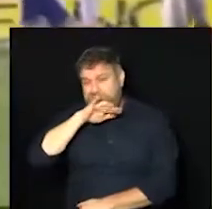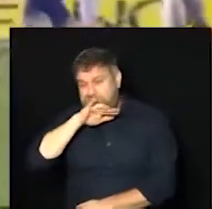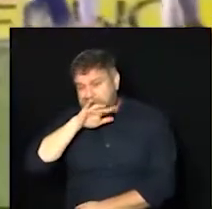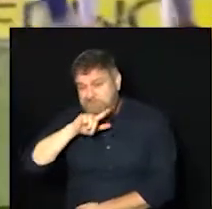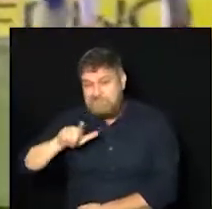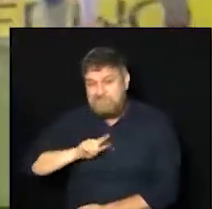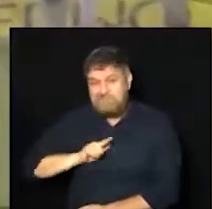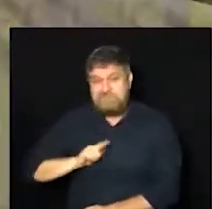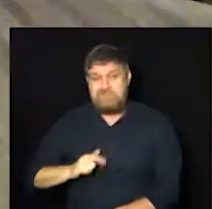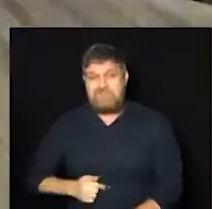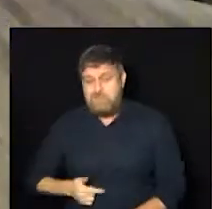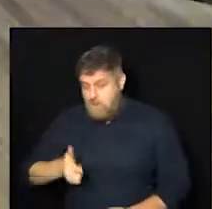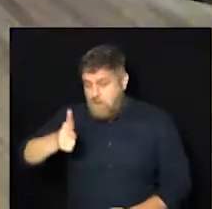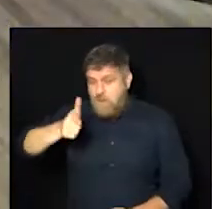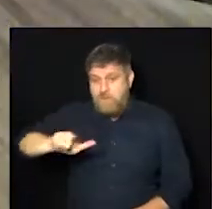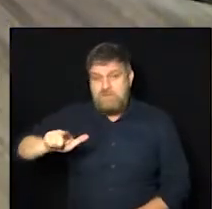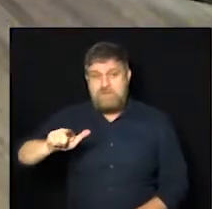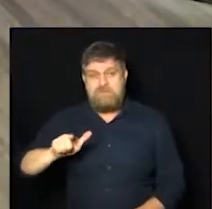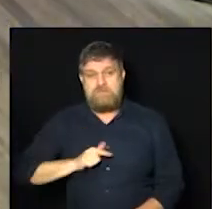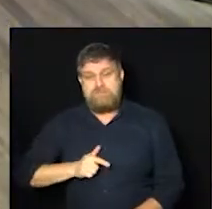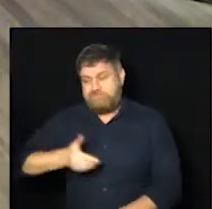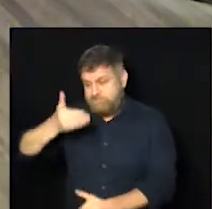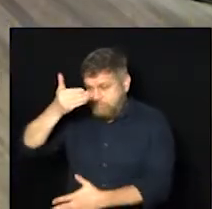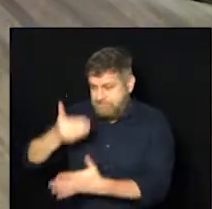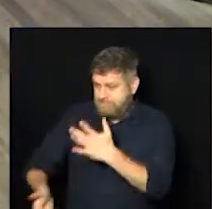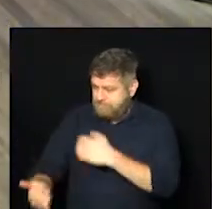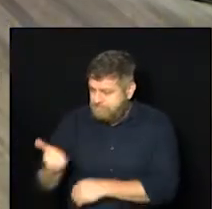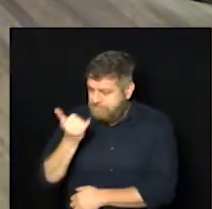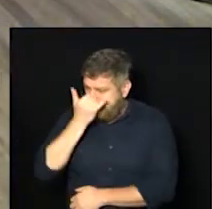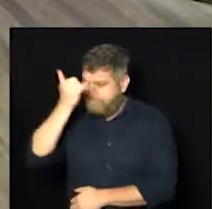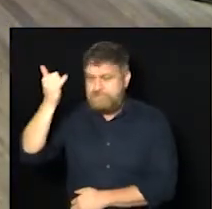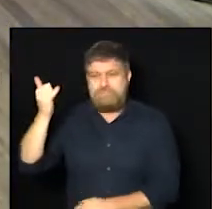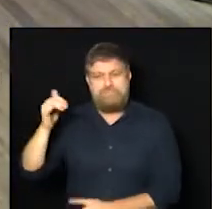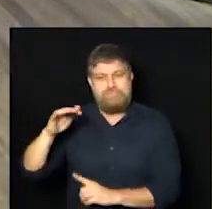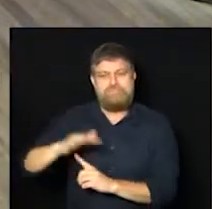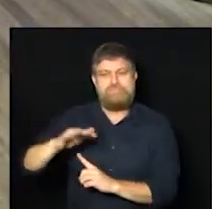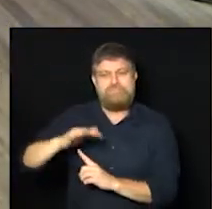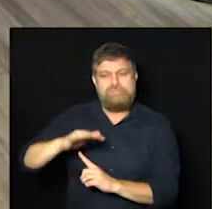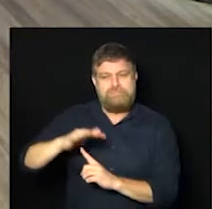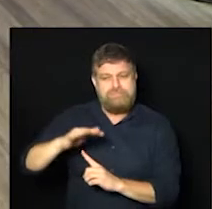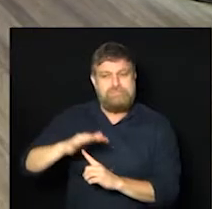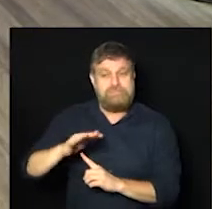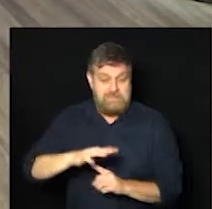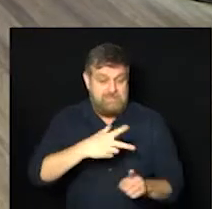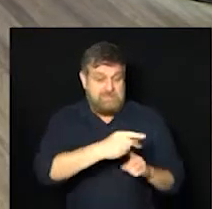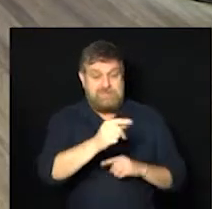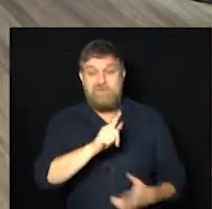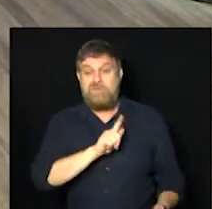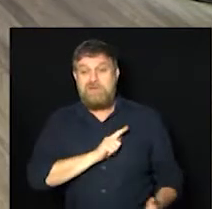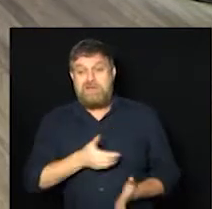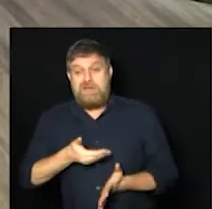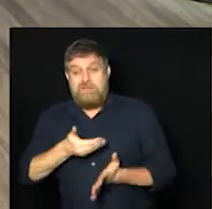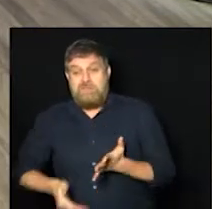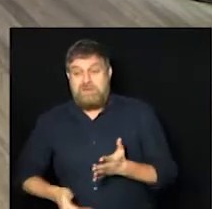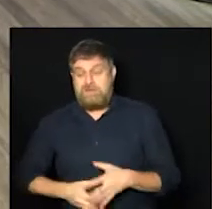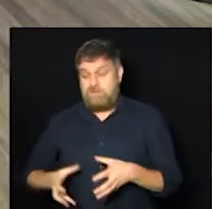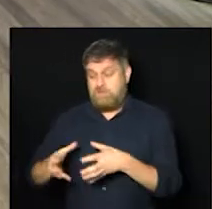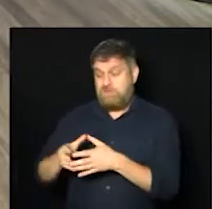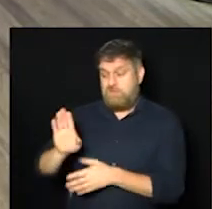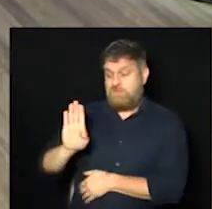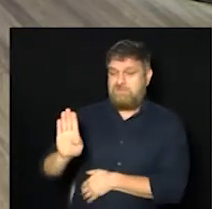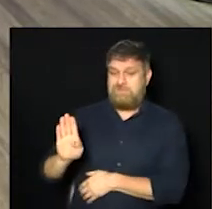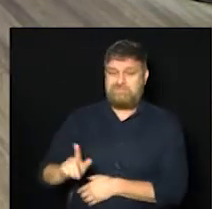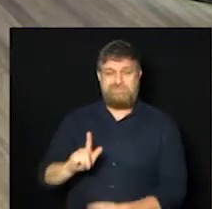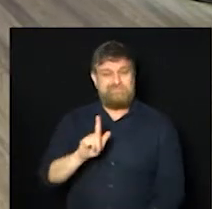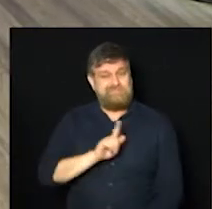o Cruzeiro e mais uma vez agora falhou diante do Paraná, derrota do Guarani no Campeonato Brasileiro da Série B. Uma